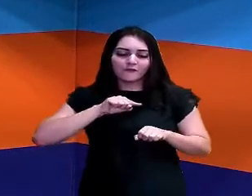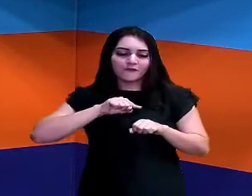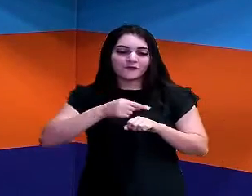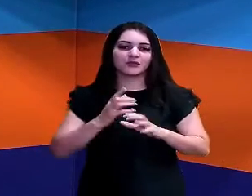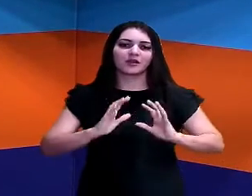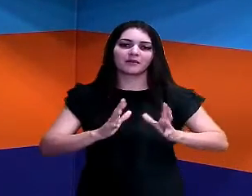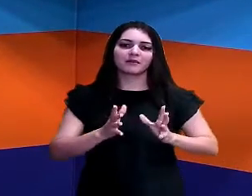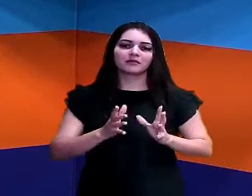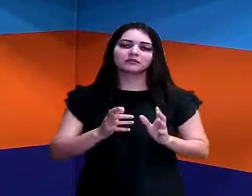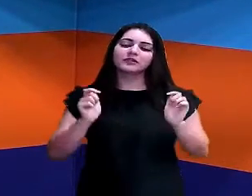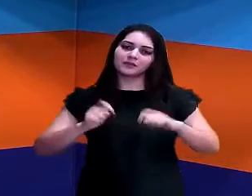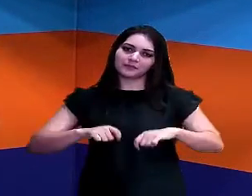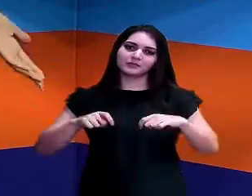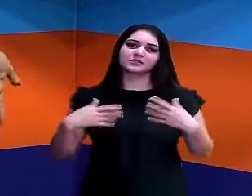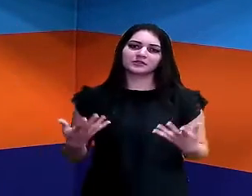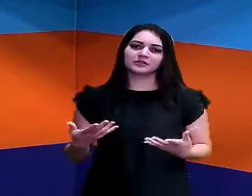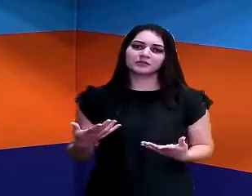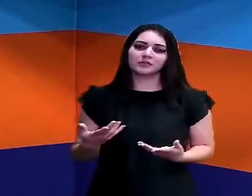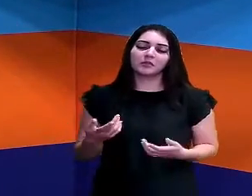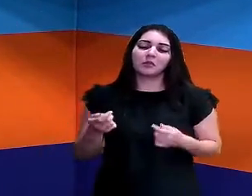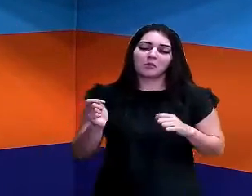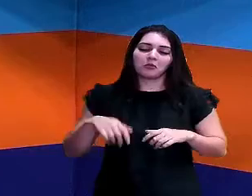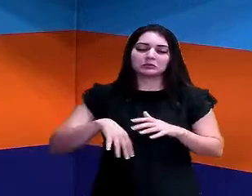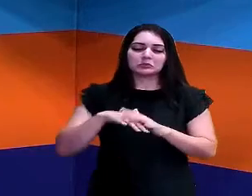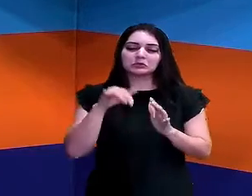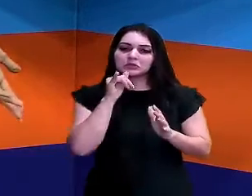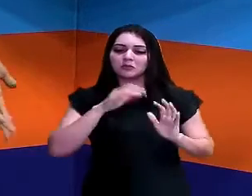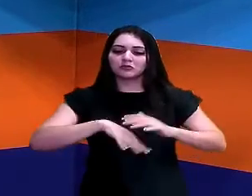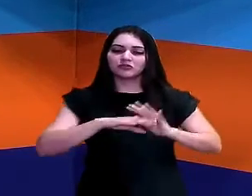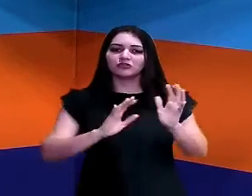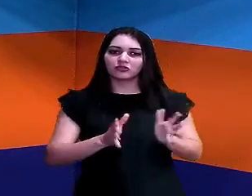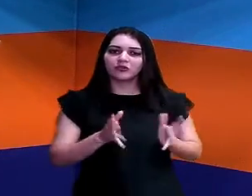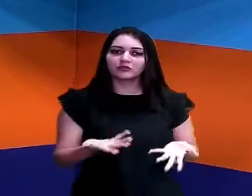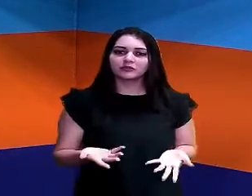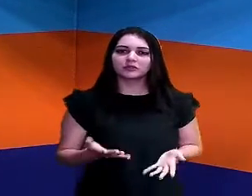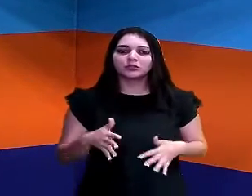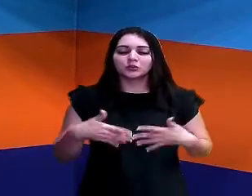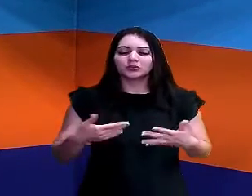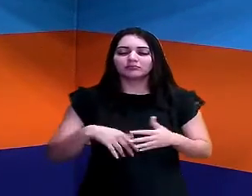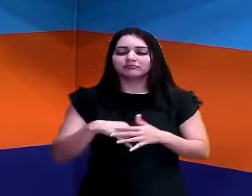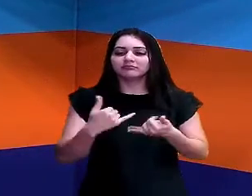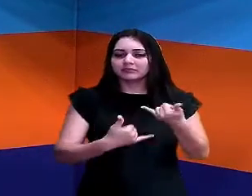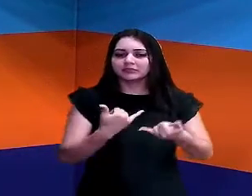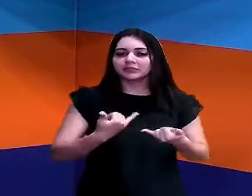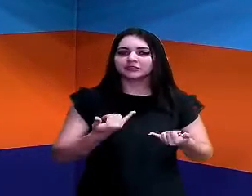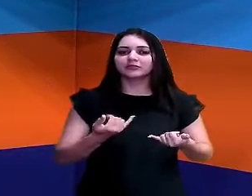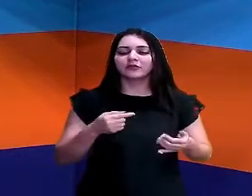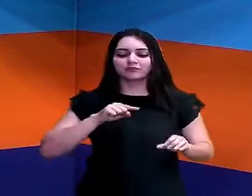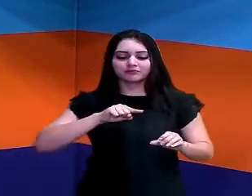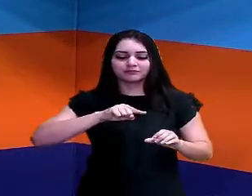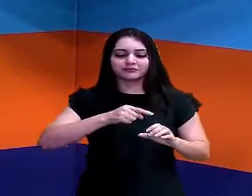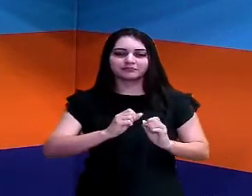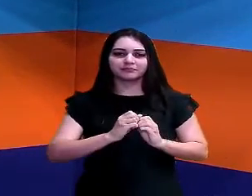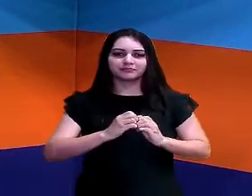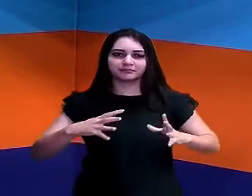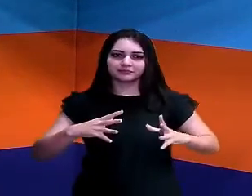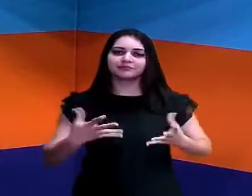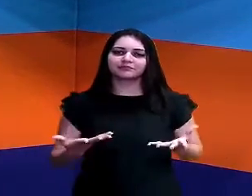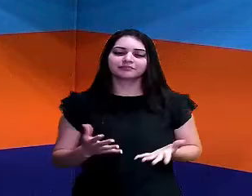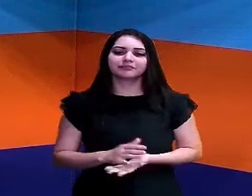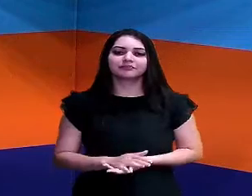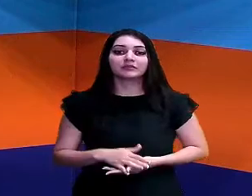É possível, né? É um risco que a gente joga, que a gente corre quando está jogando bola, né? De furar a bolinha.